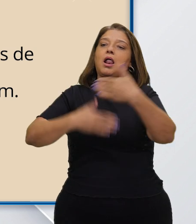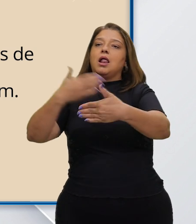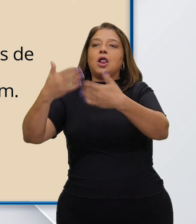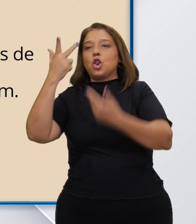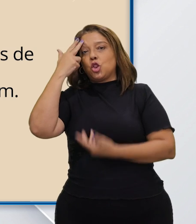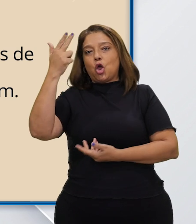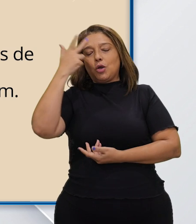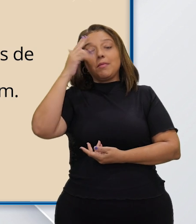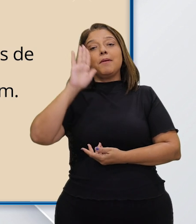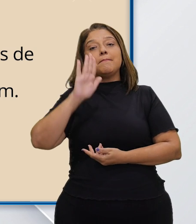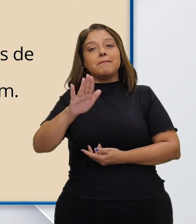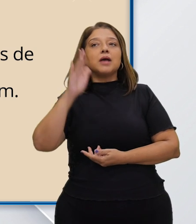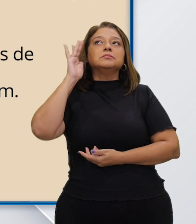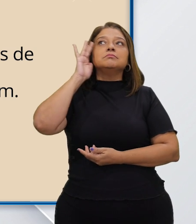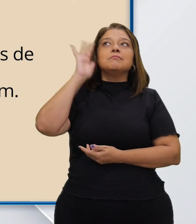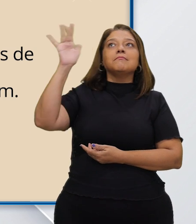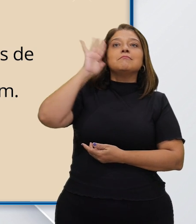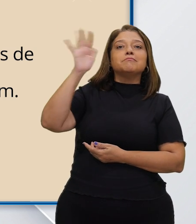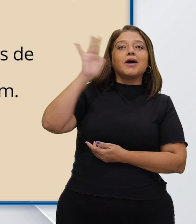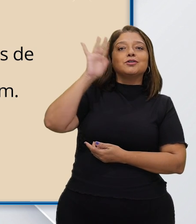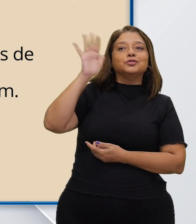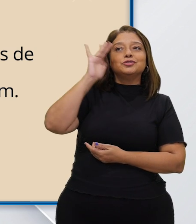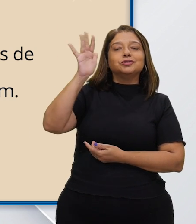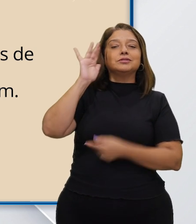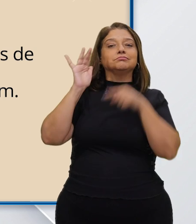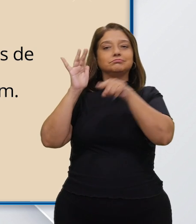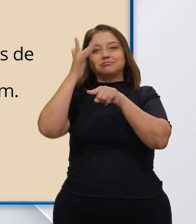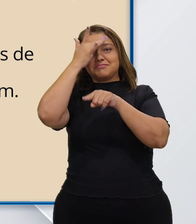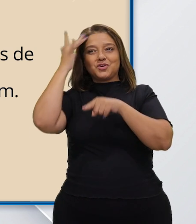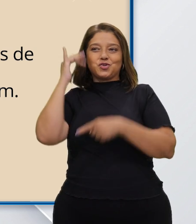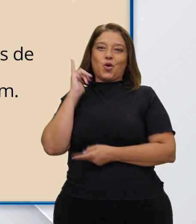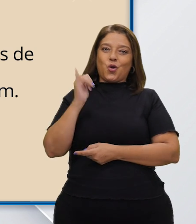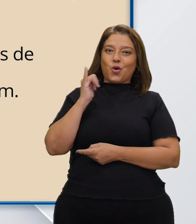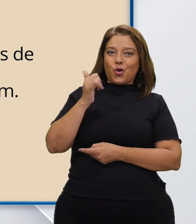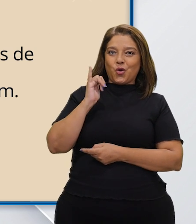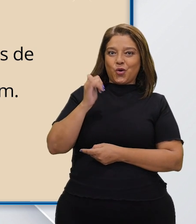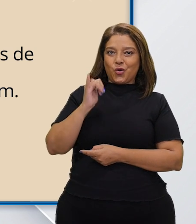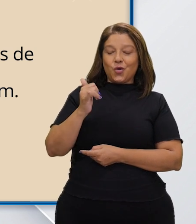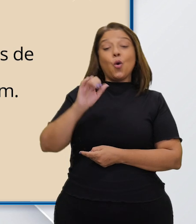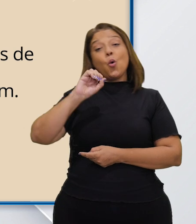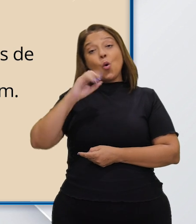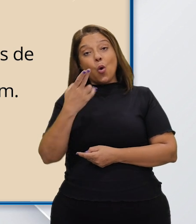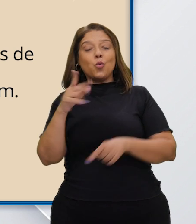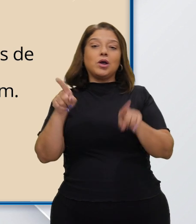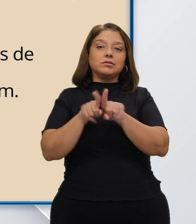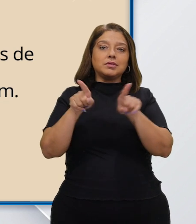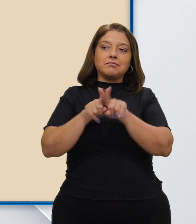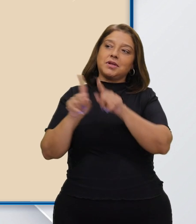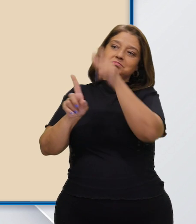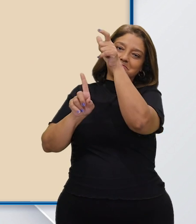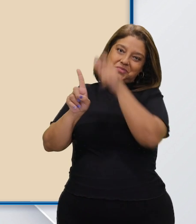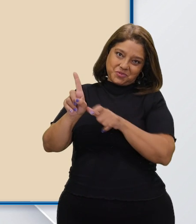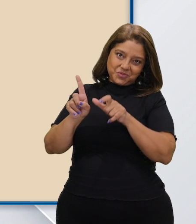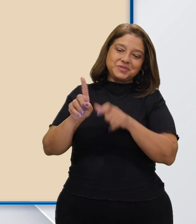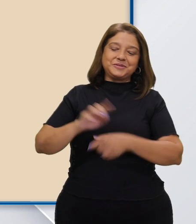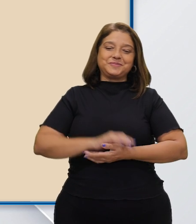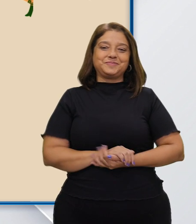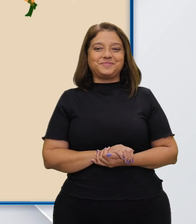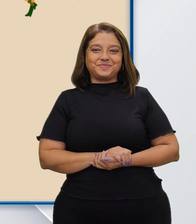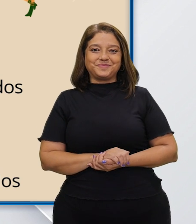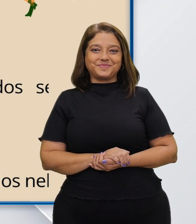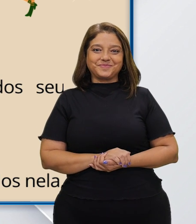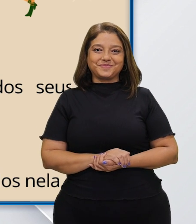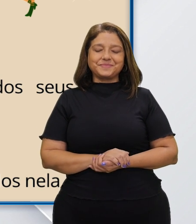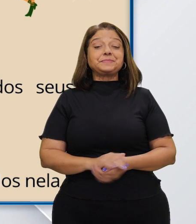mas de acordo com a imaginação do narrador, ou até mesmo de um personagem.